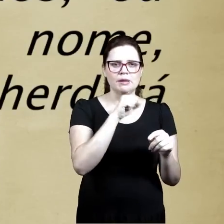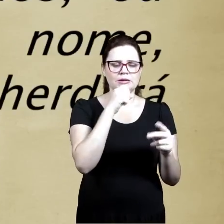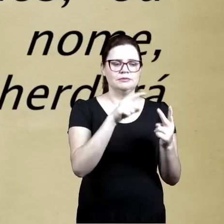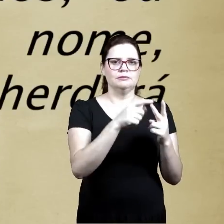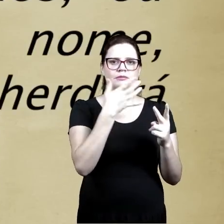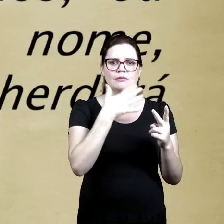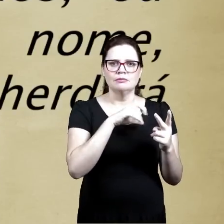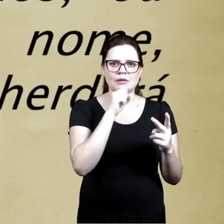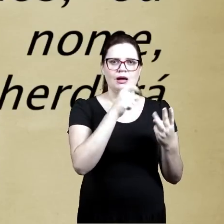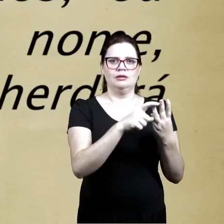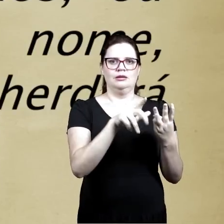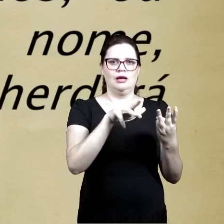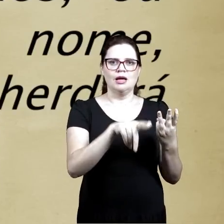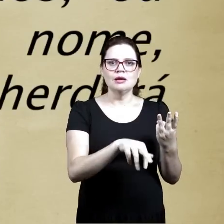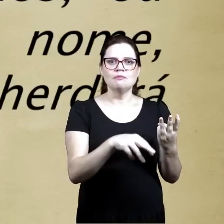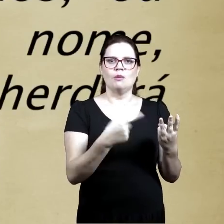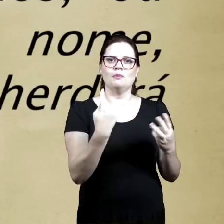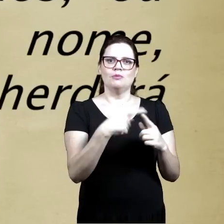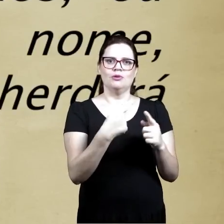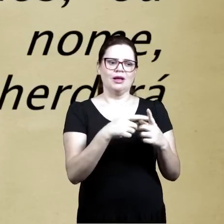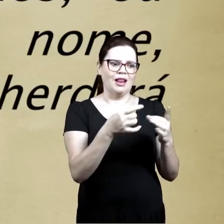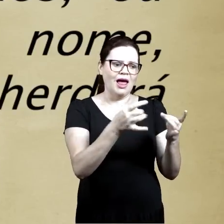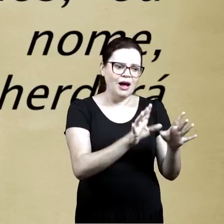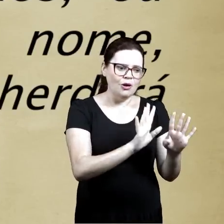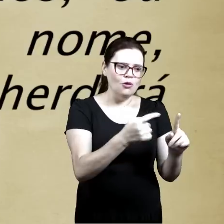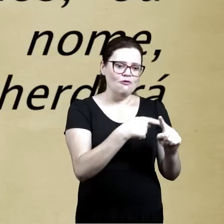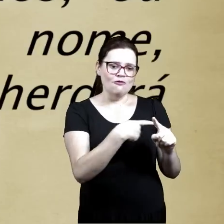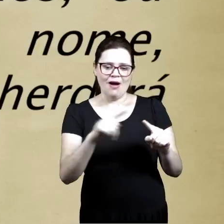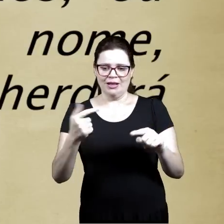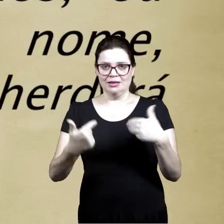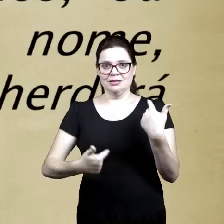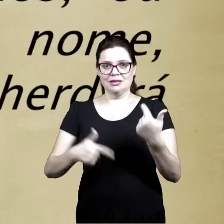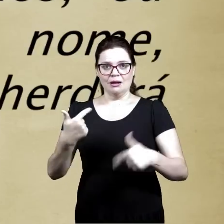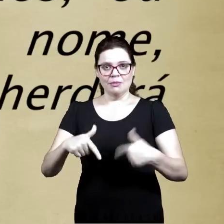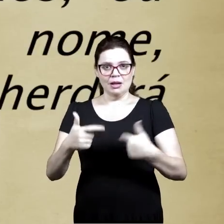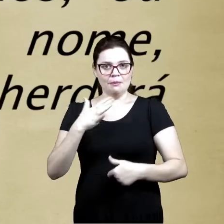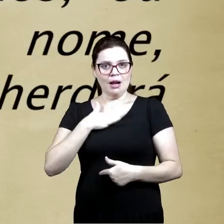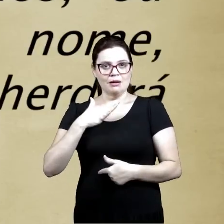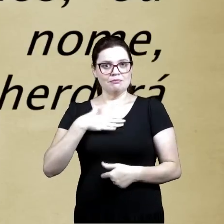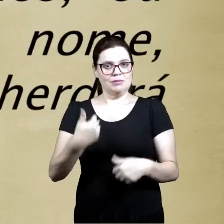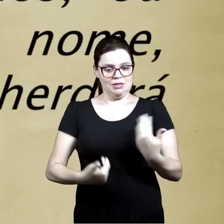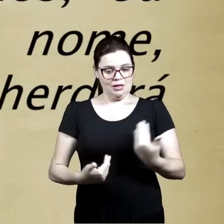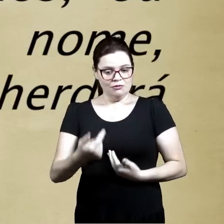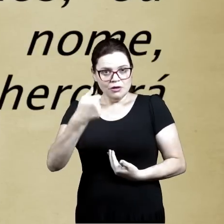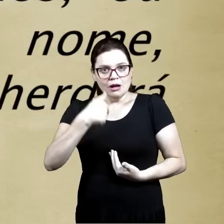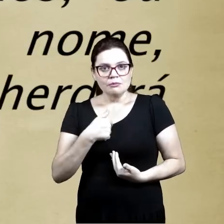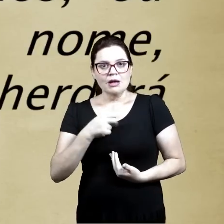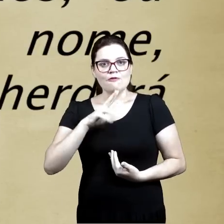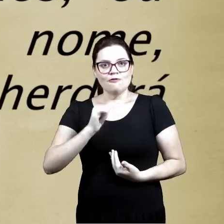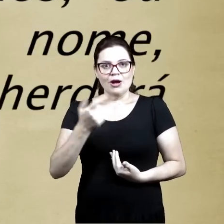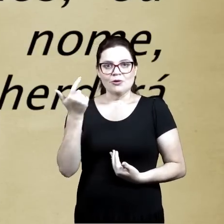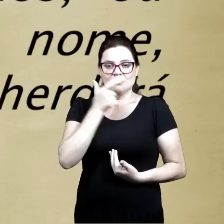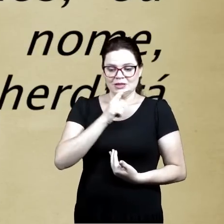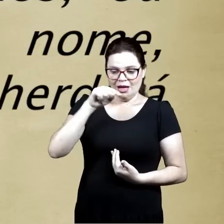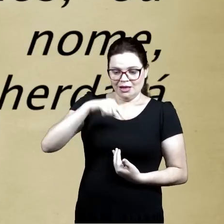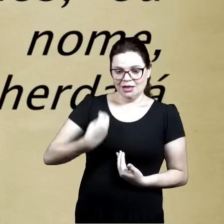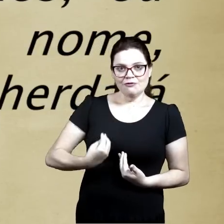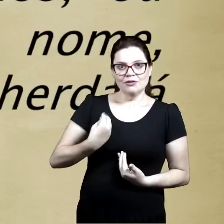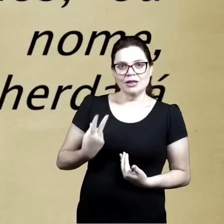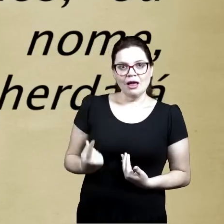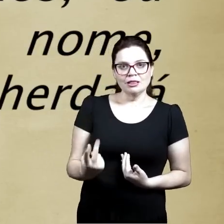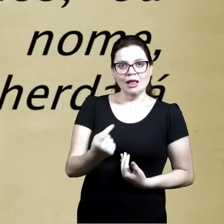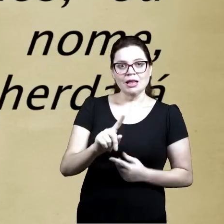mim, receberá 100 vezes tanto nesta vida e no final a vida eterna. Abraão,